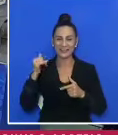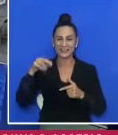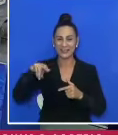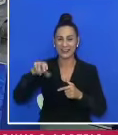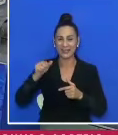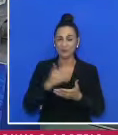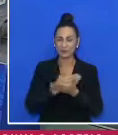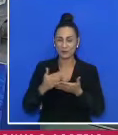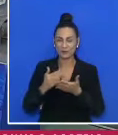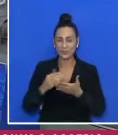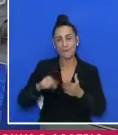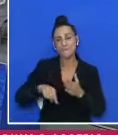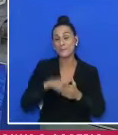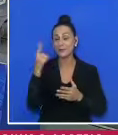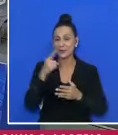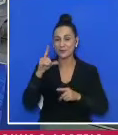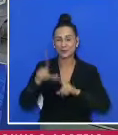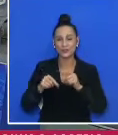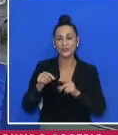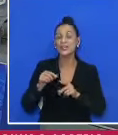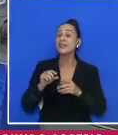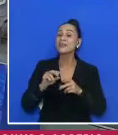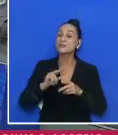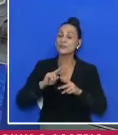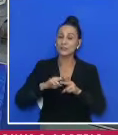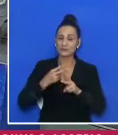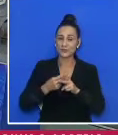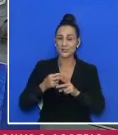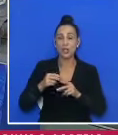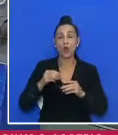Vamos começar? Primeiro sorteio da dupla Sena, concurso